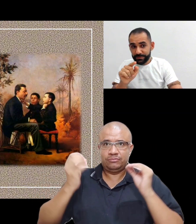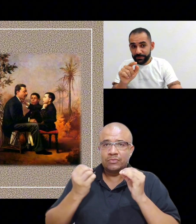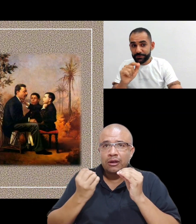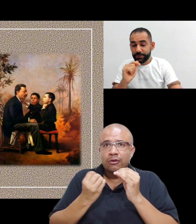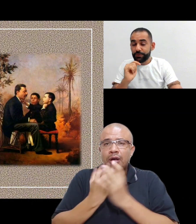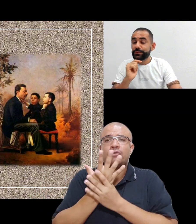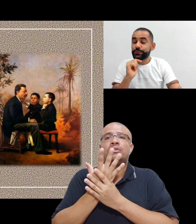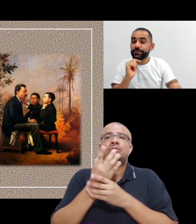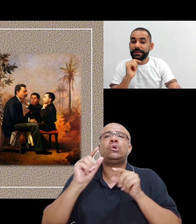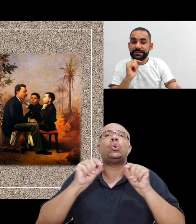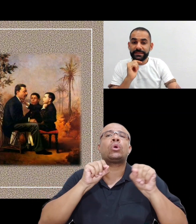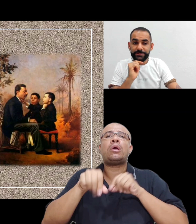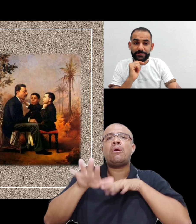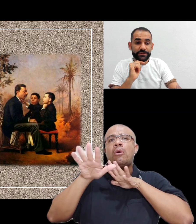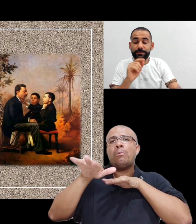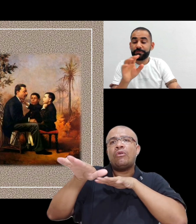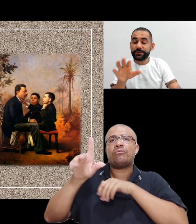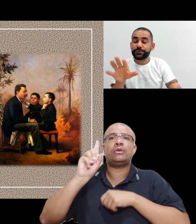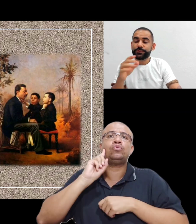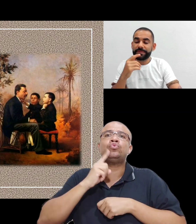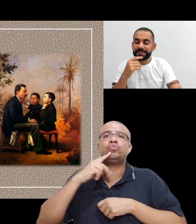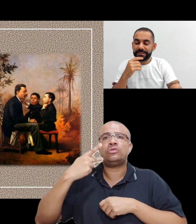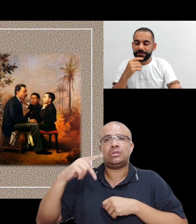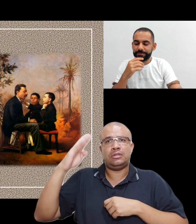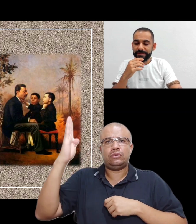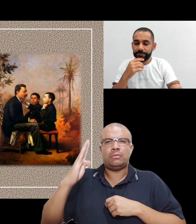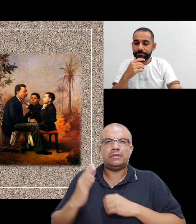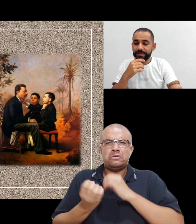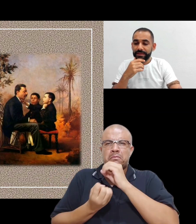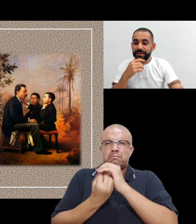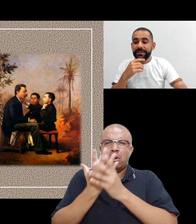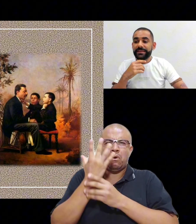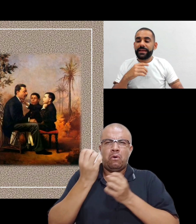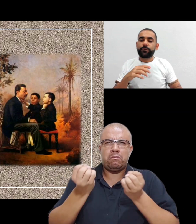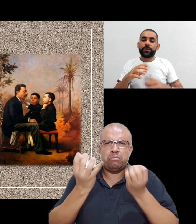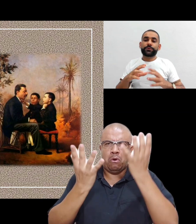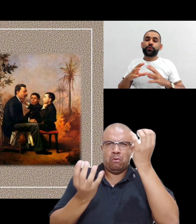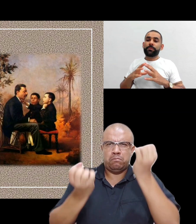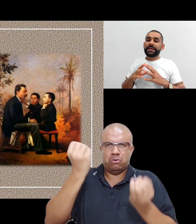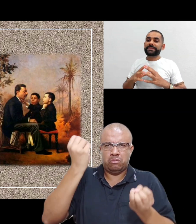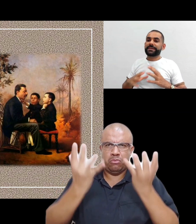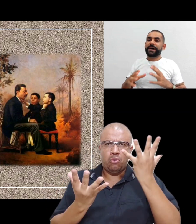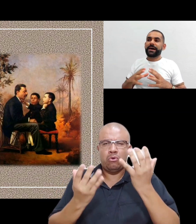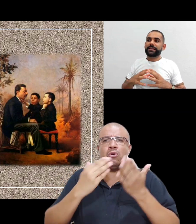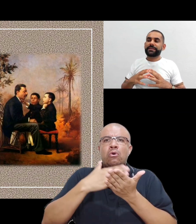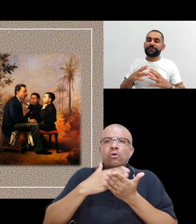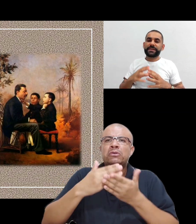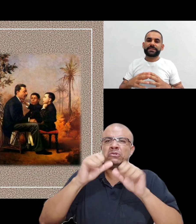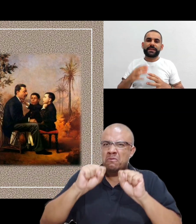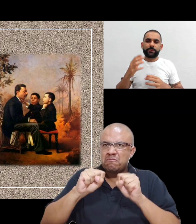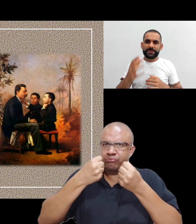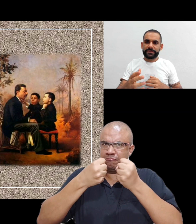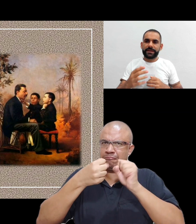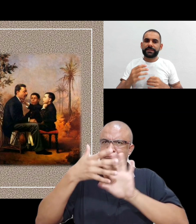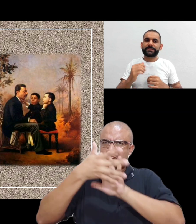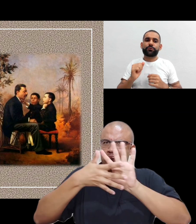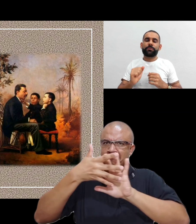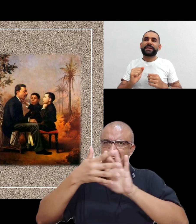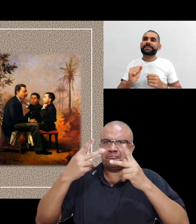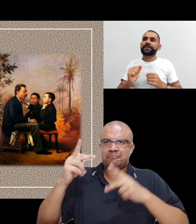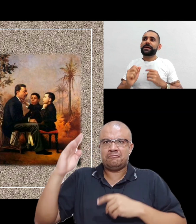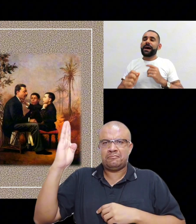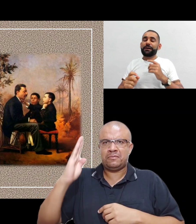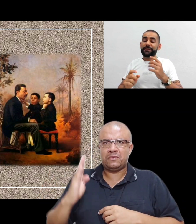o surgimento de novos surdos brasileiros, de movimentos surdos brasileiros, perdão, que aí é quando começa a defesa da língua de sinais,